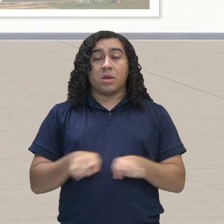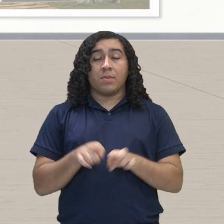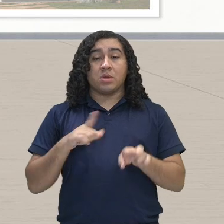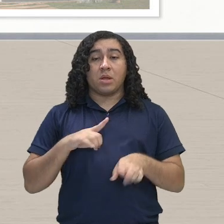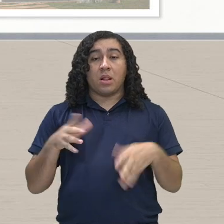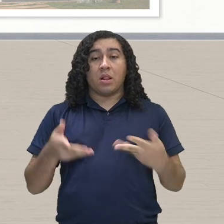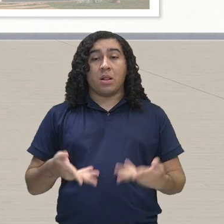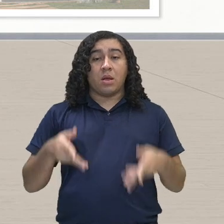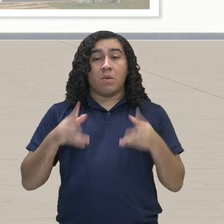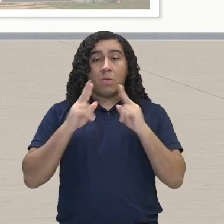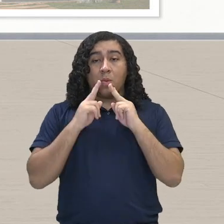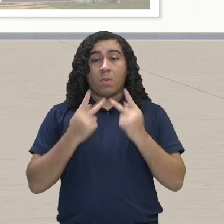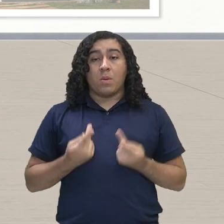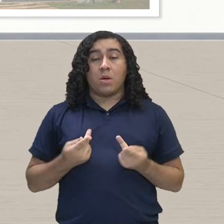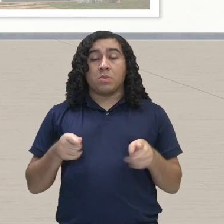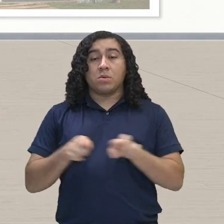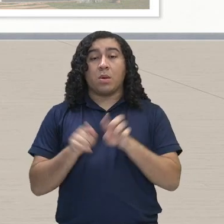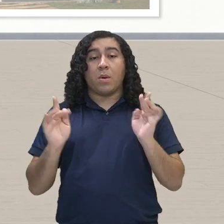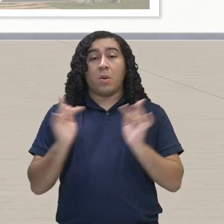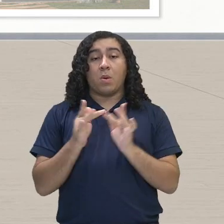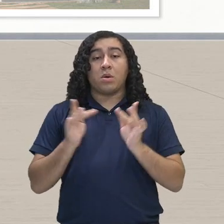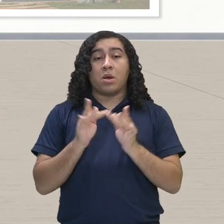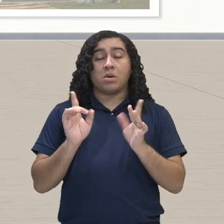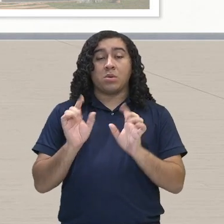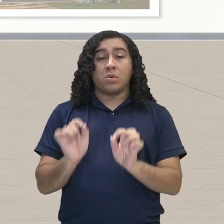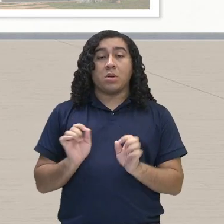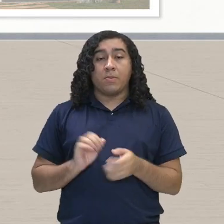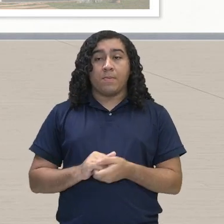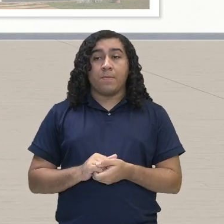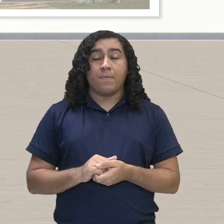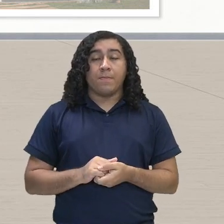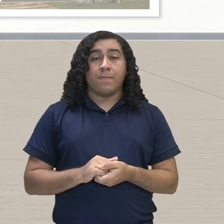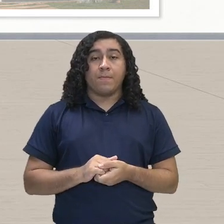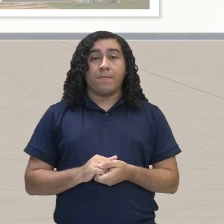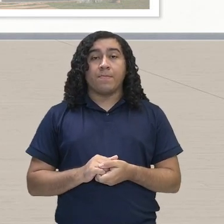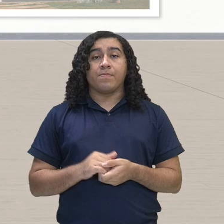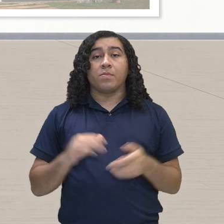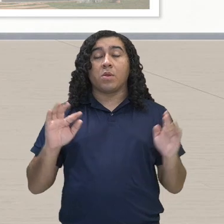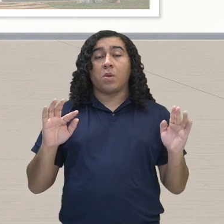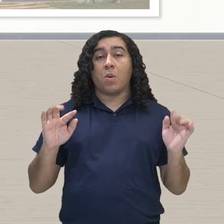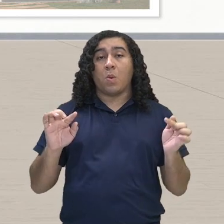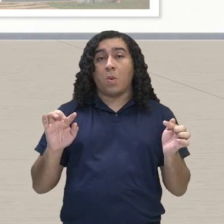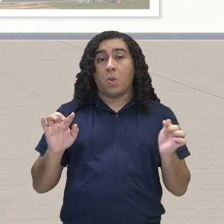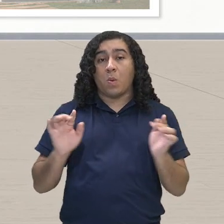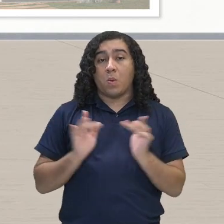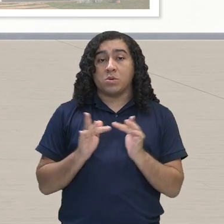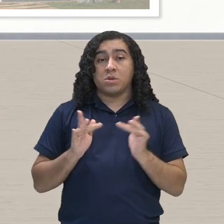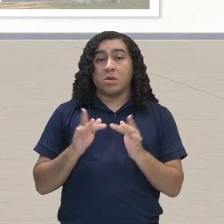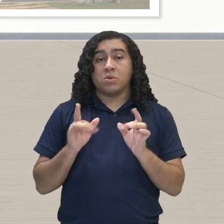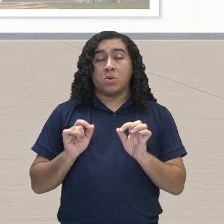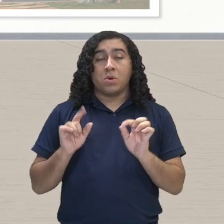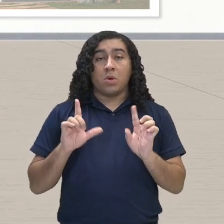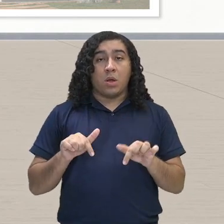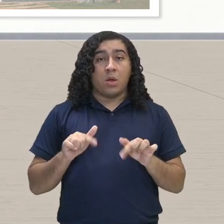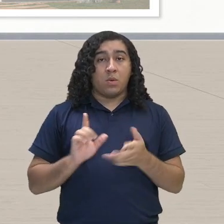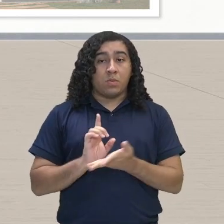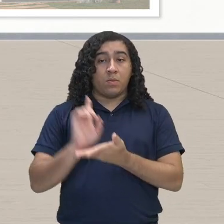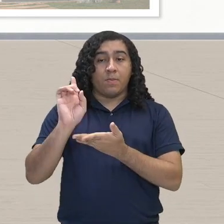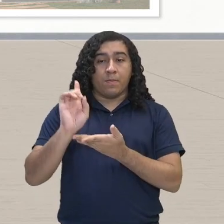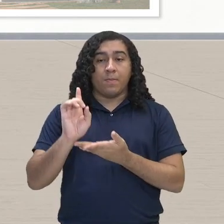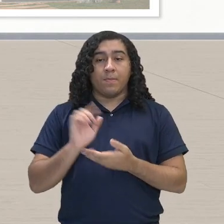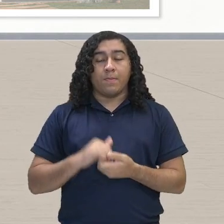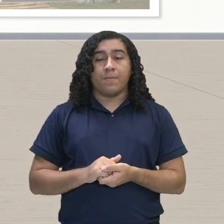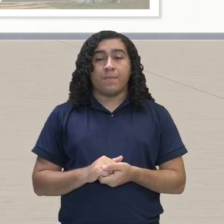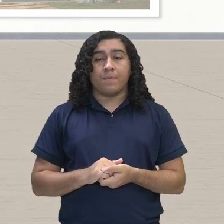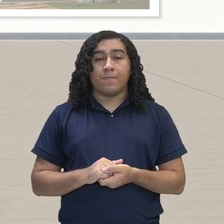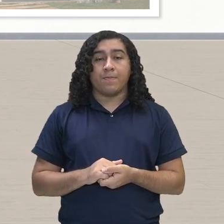que de certa forma se conecta, se religa com o transcendente.